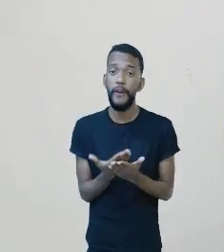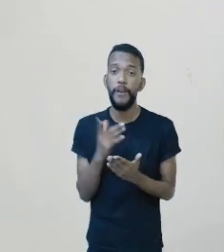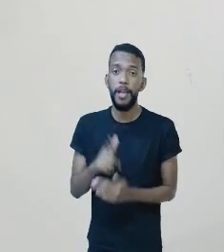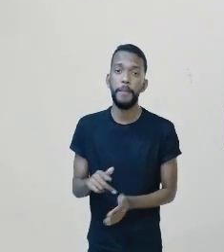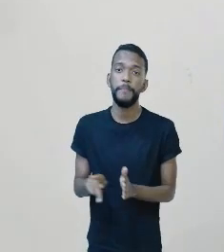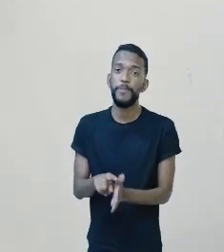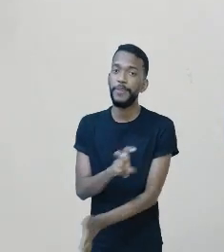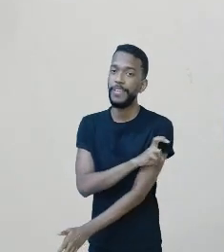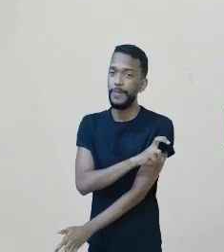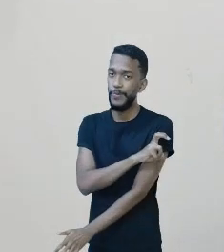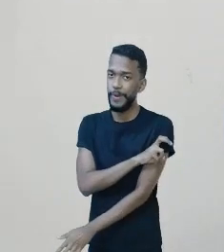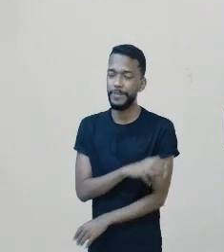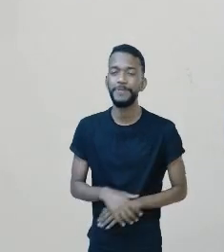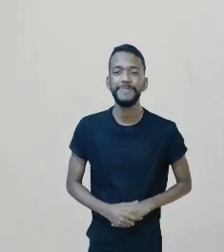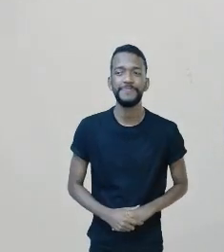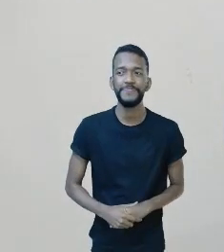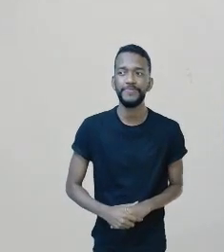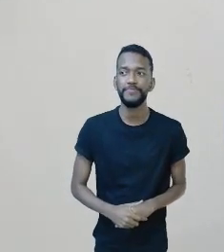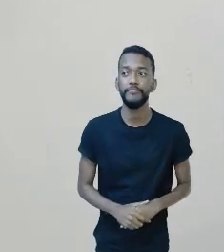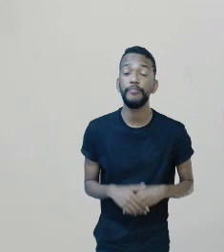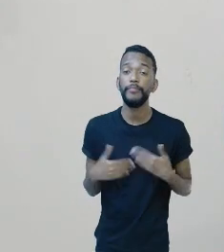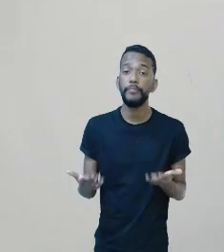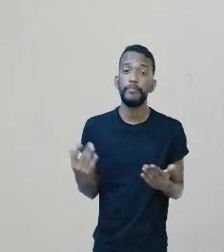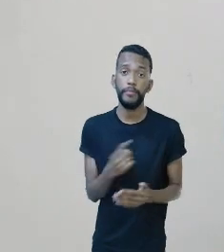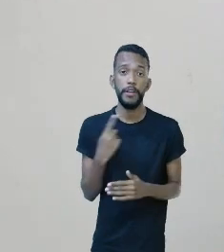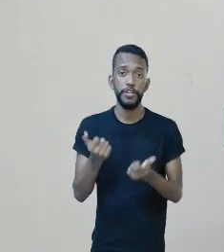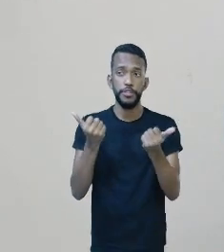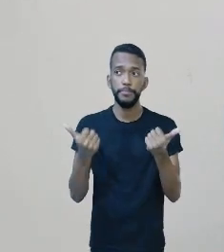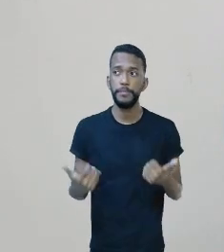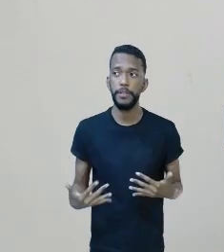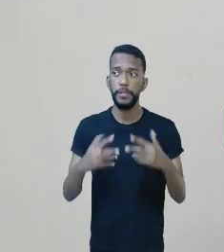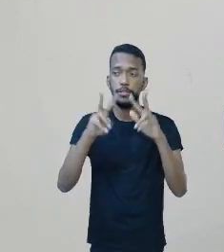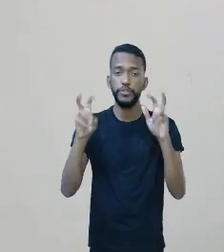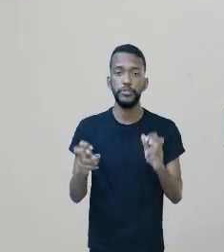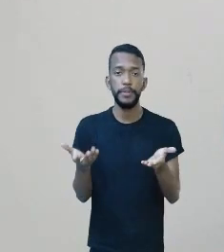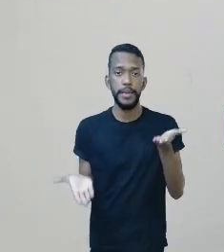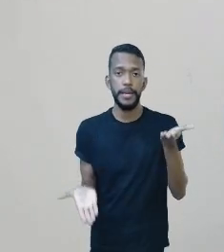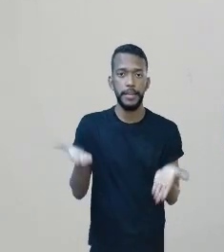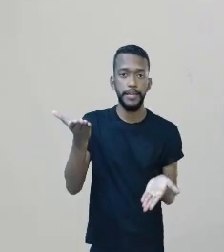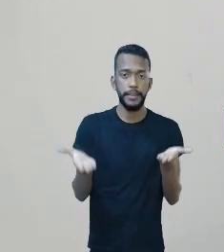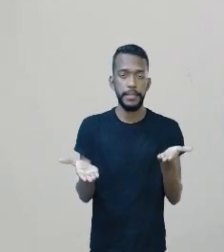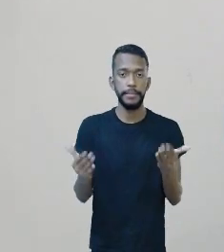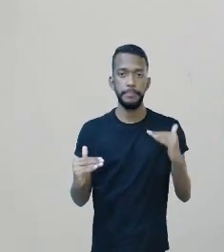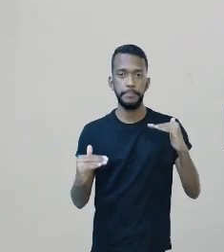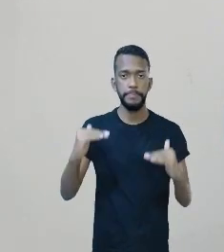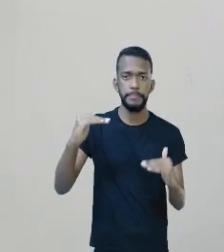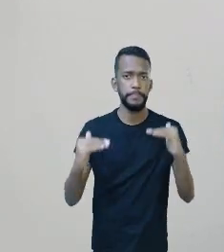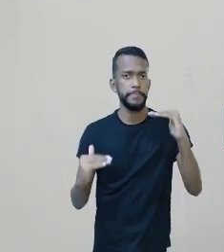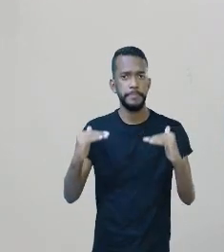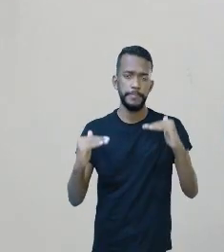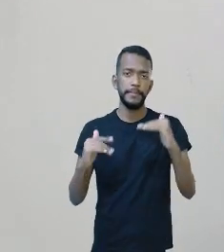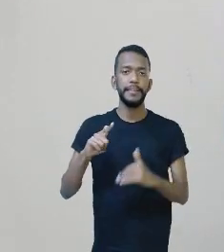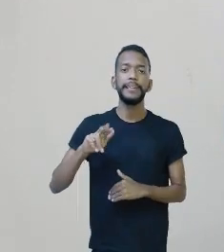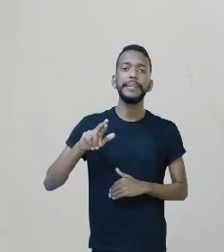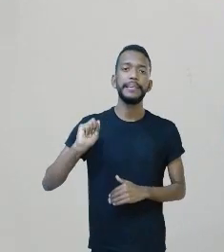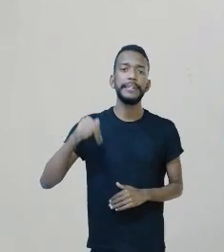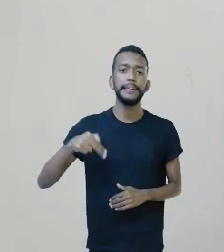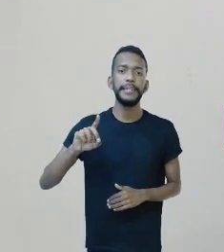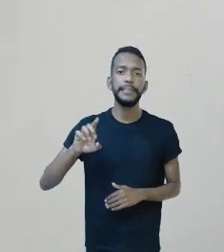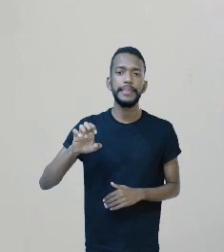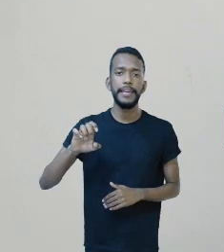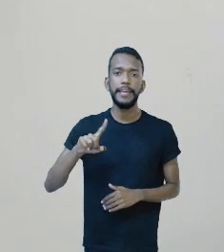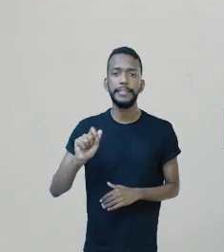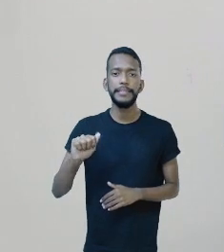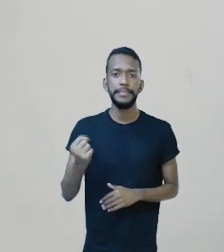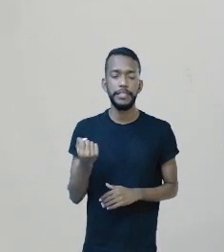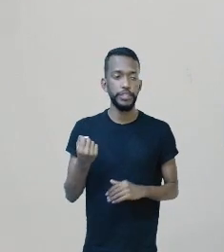anos. Quando a gente fala de grandezas e medidas, a gente está falando de quê?